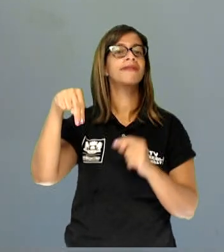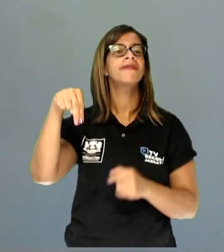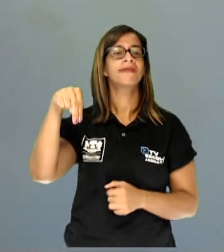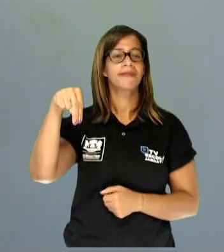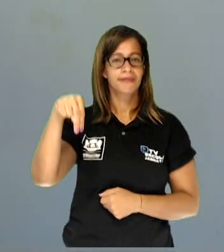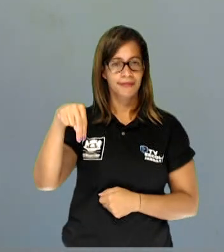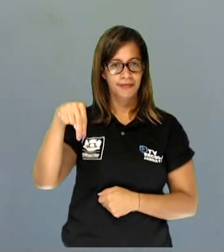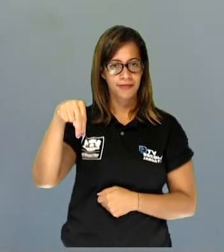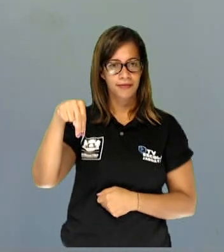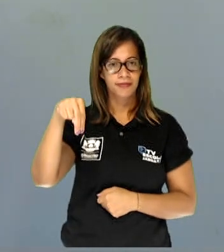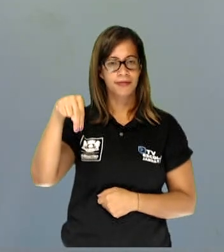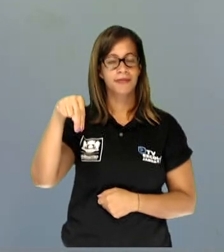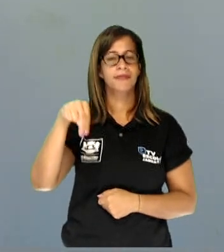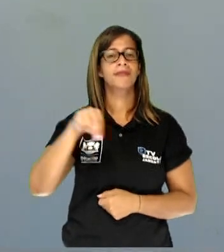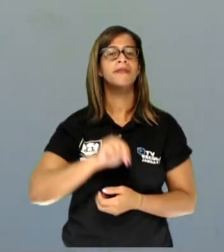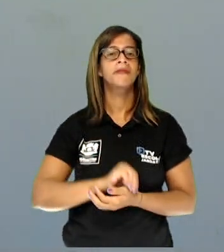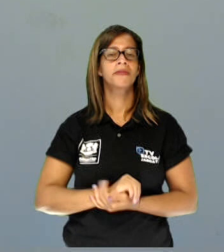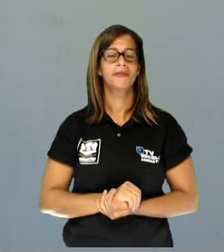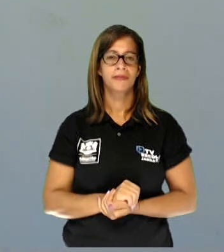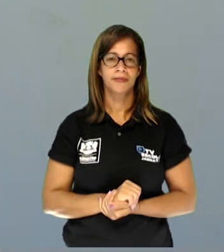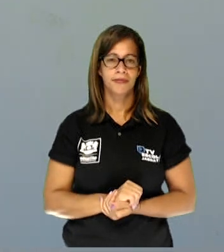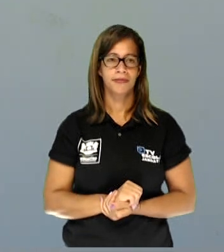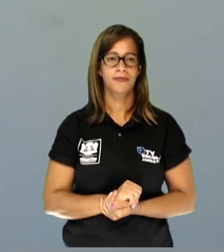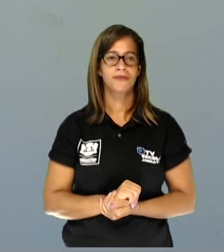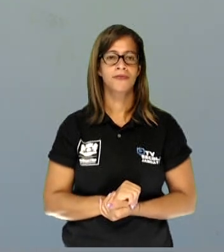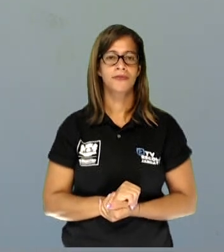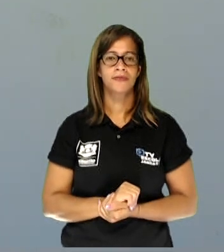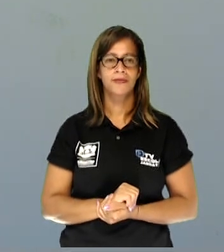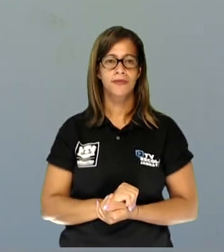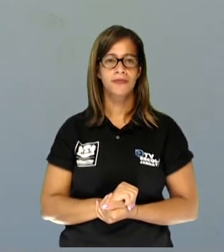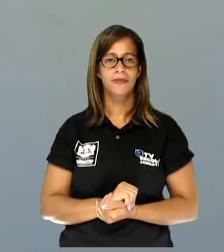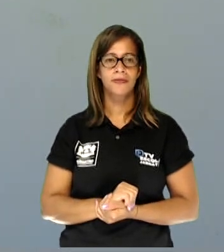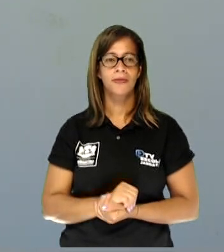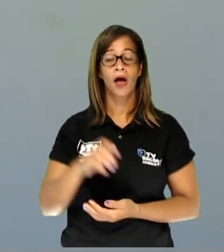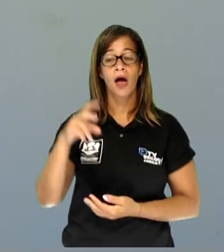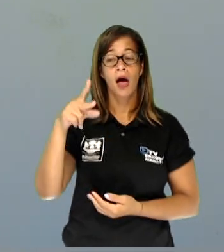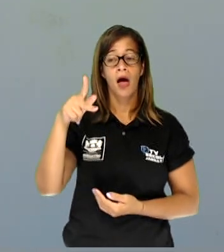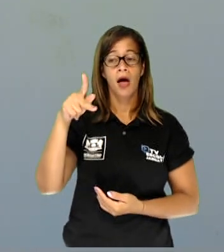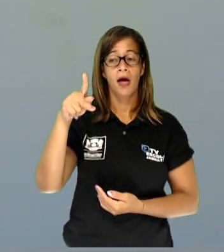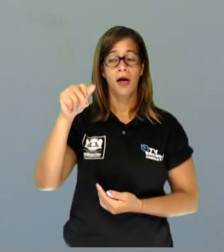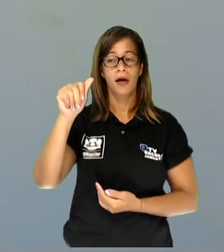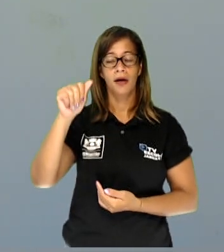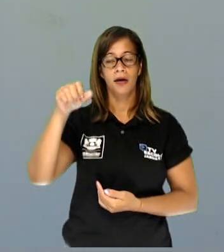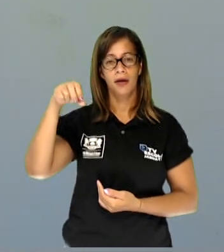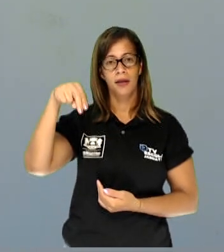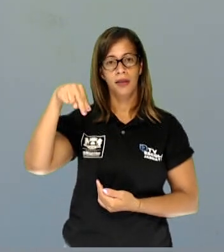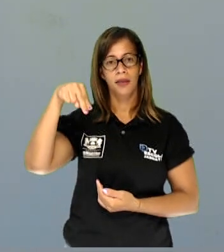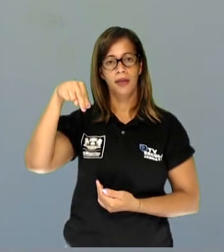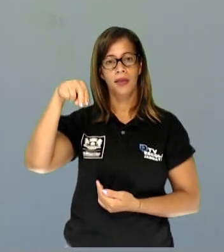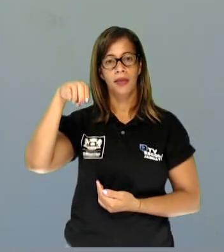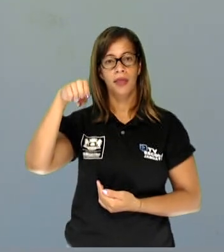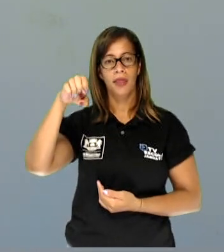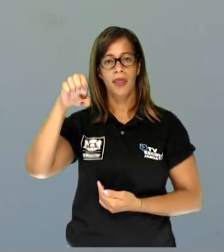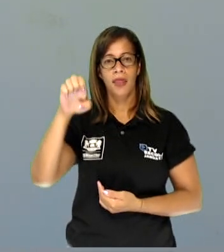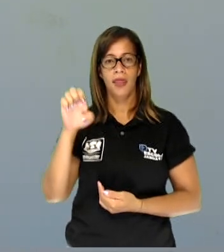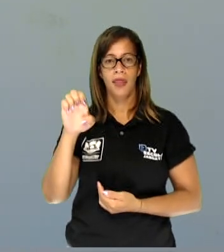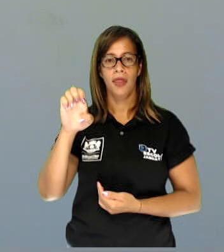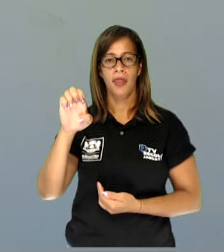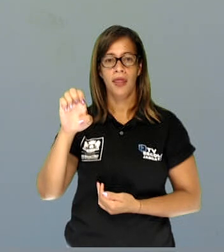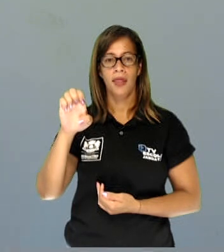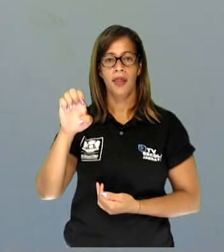o N, pá, né, né, olha o E aí, lá,